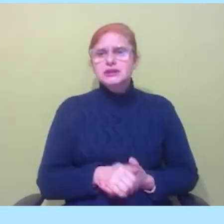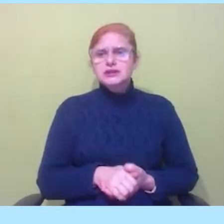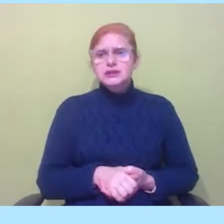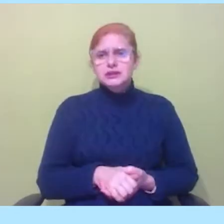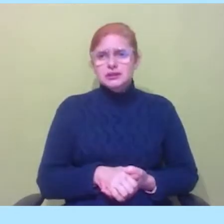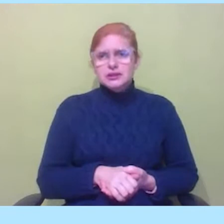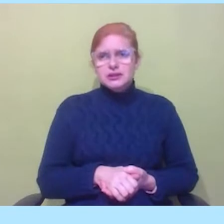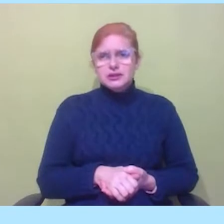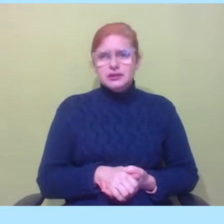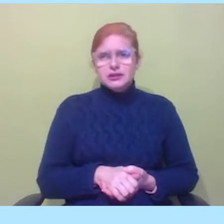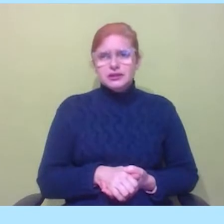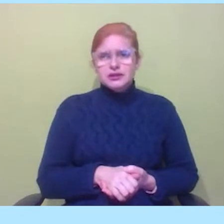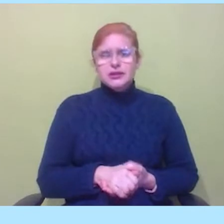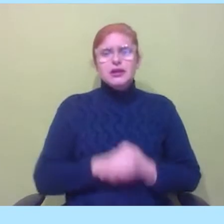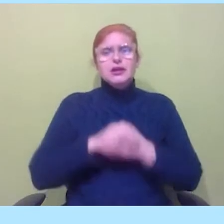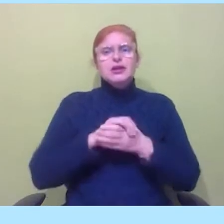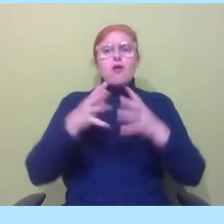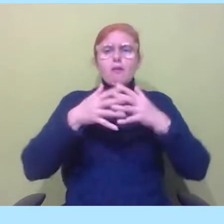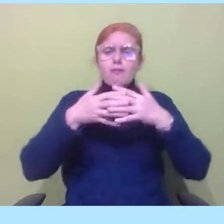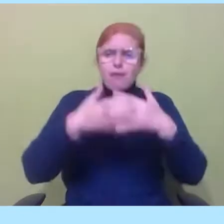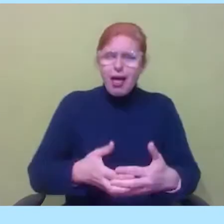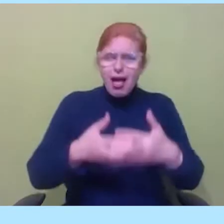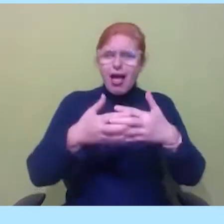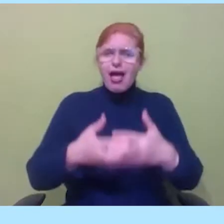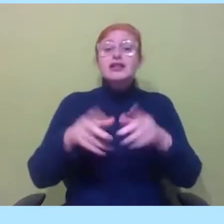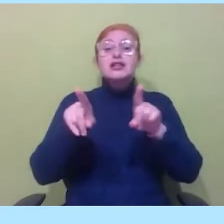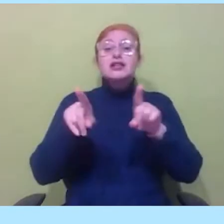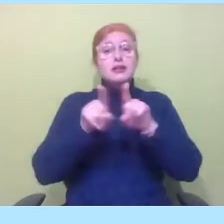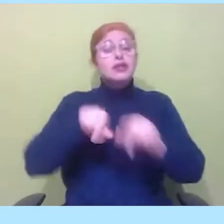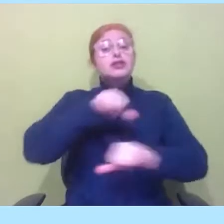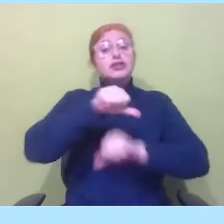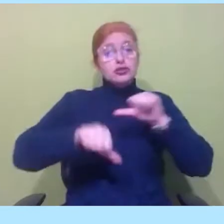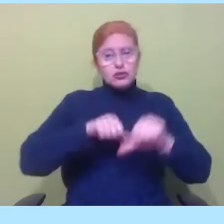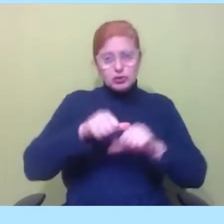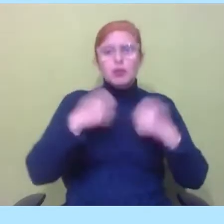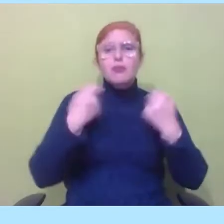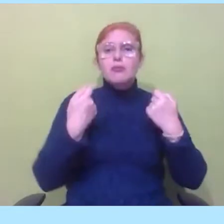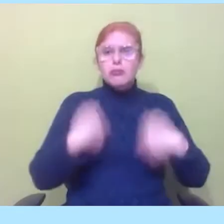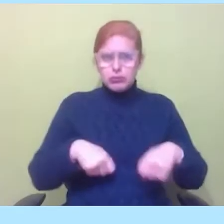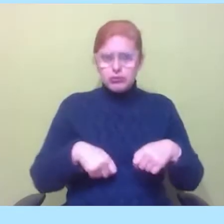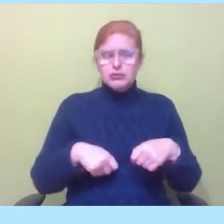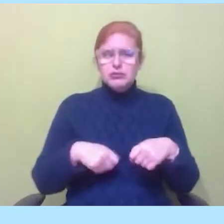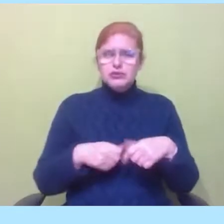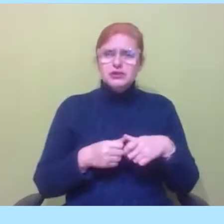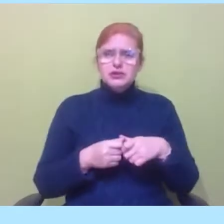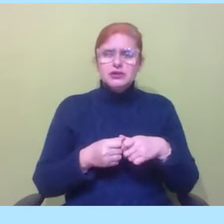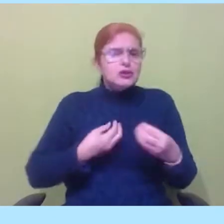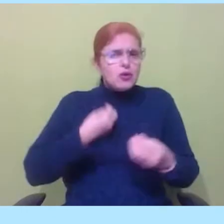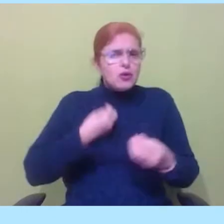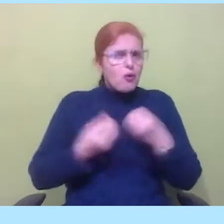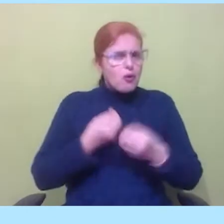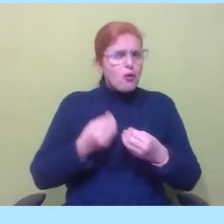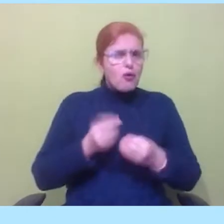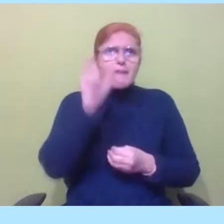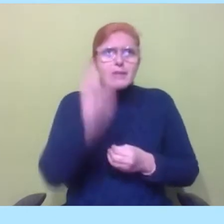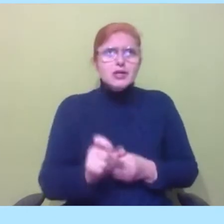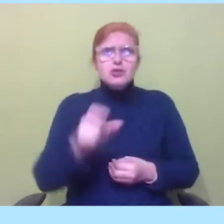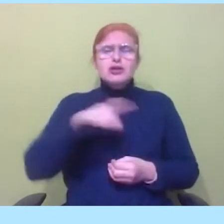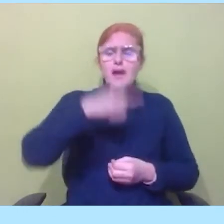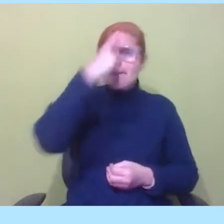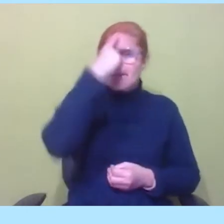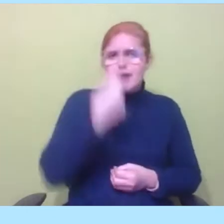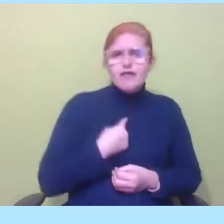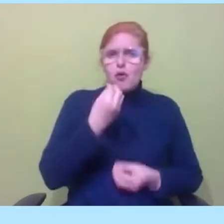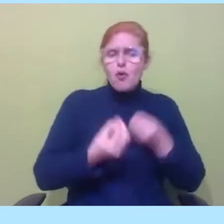complexa e transformadora possível, como é que pessoas com esse perfil, como é que essas pessoas, a